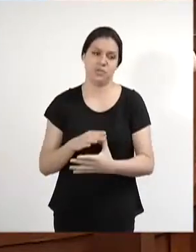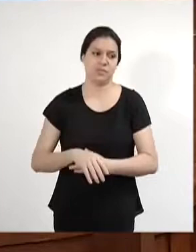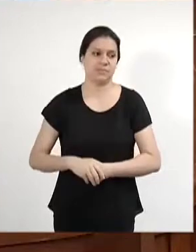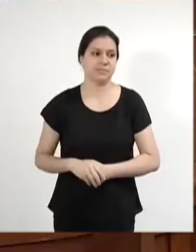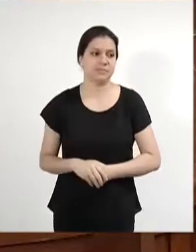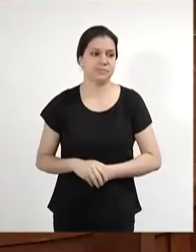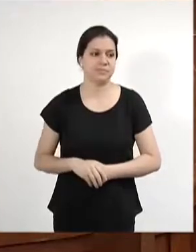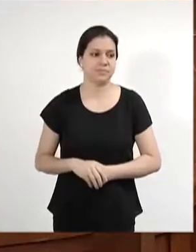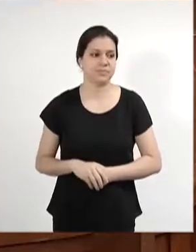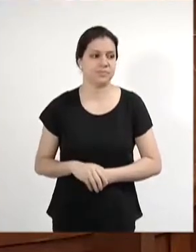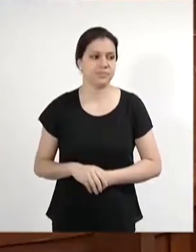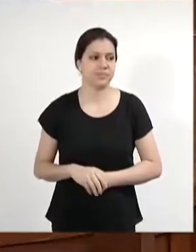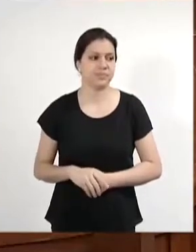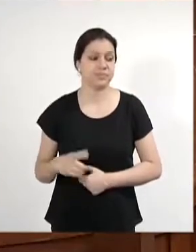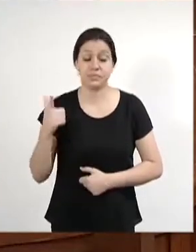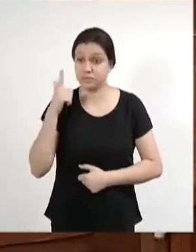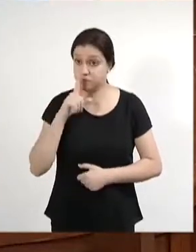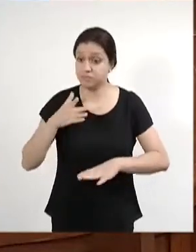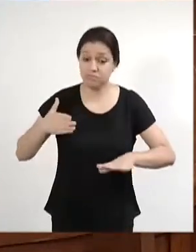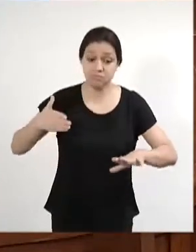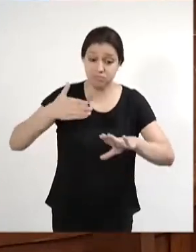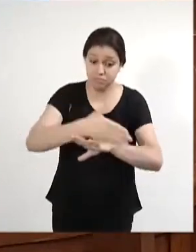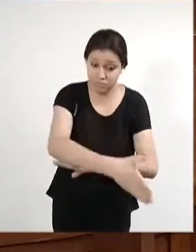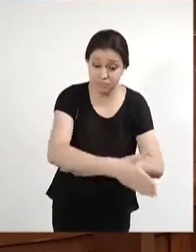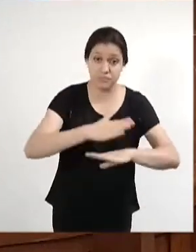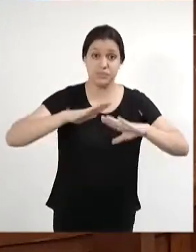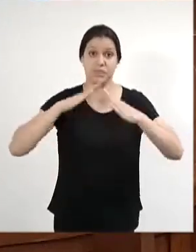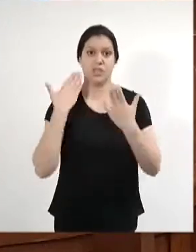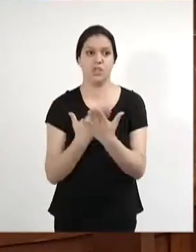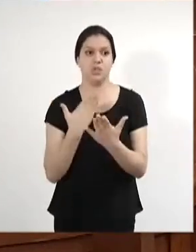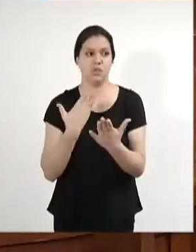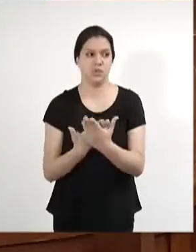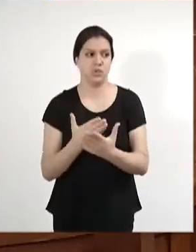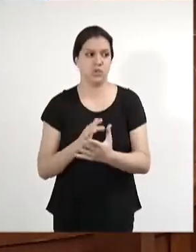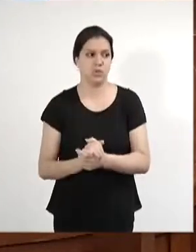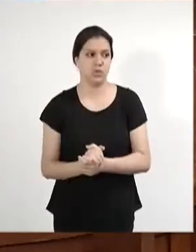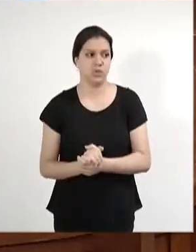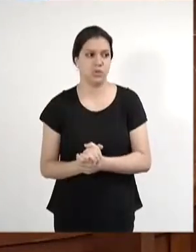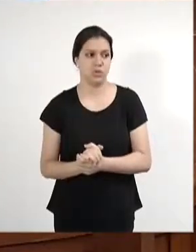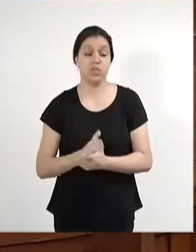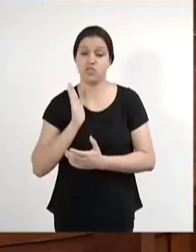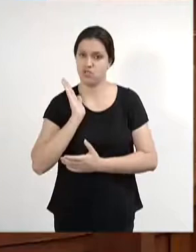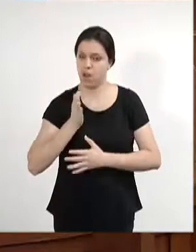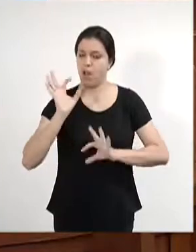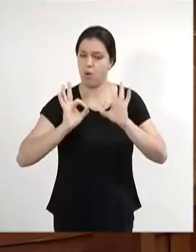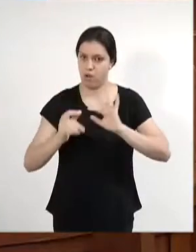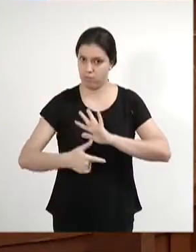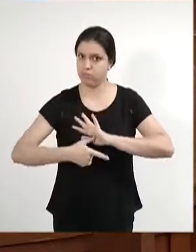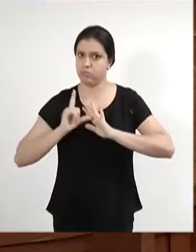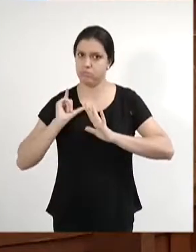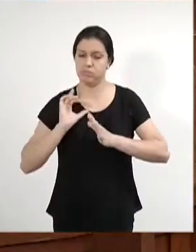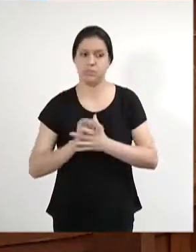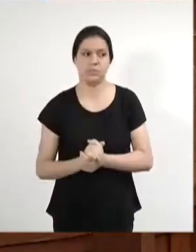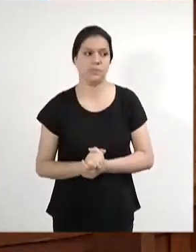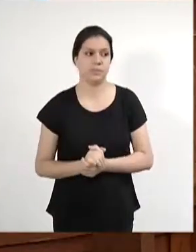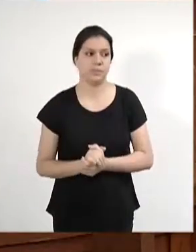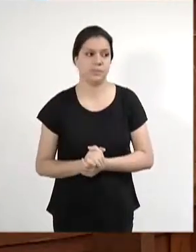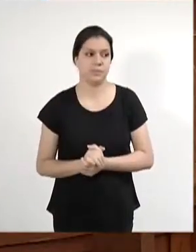possam ir até a escola, já com uma programação,